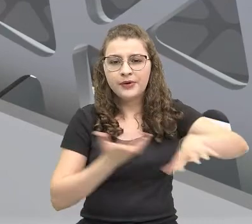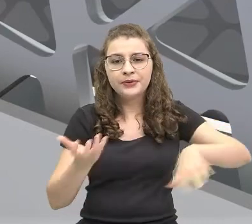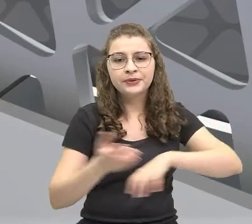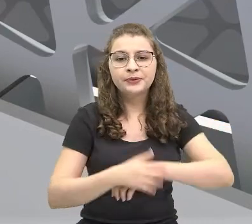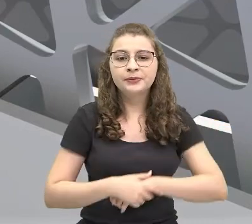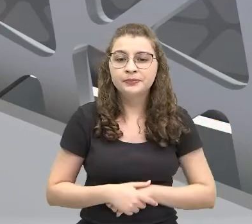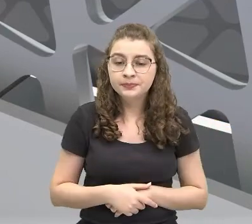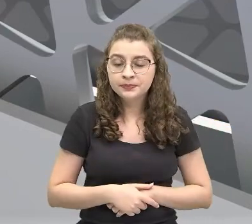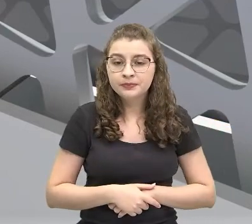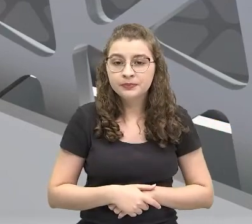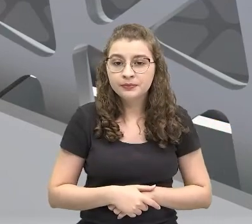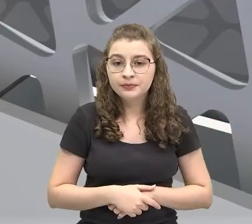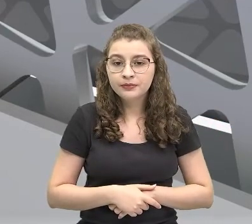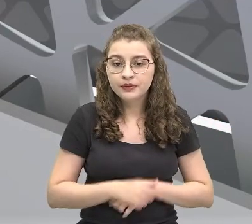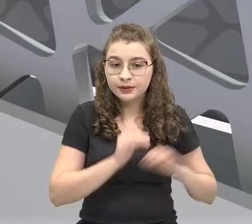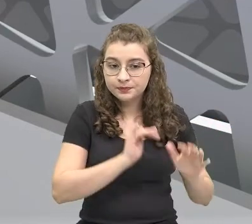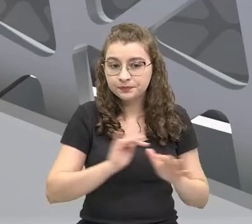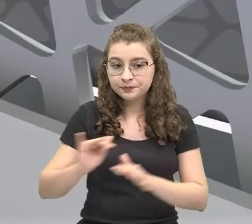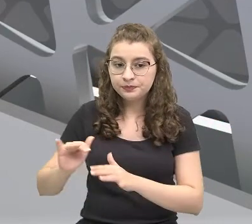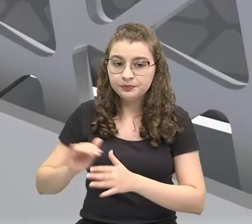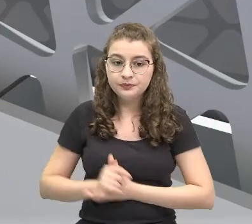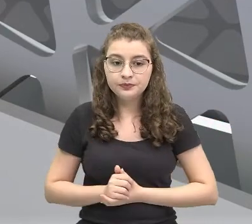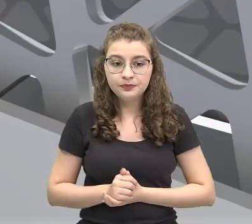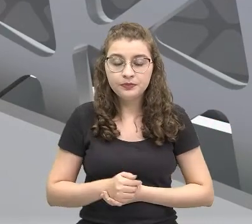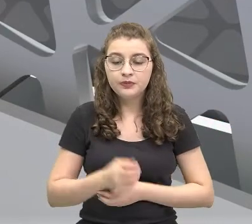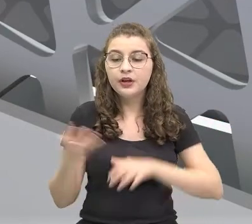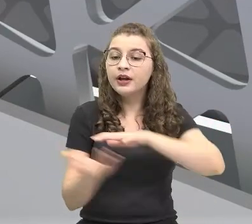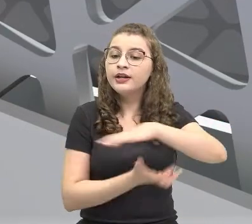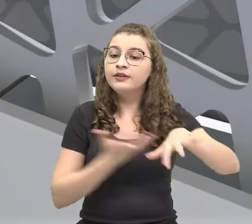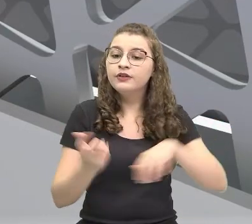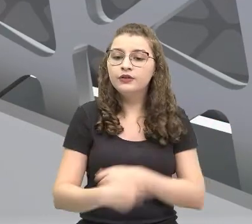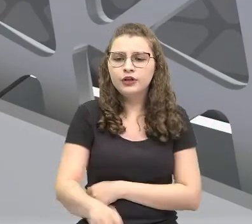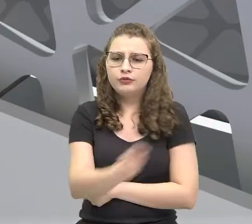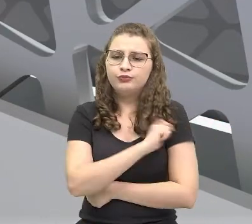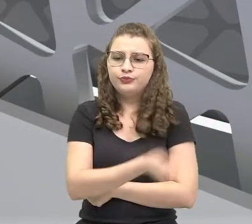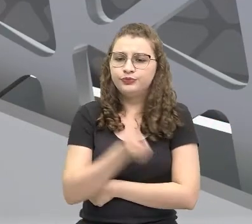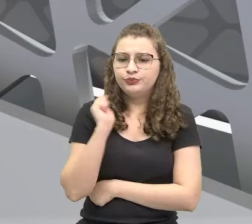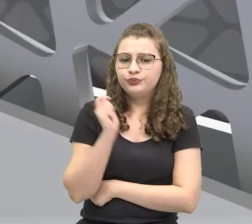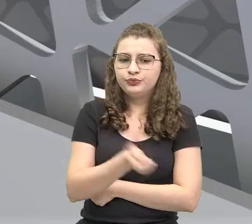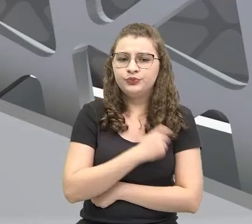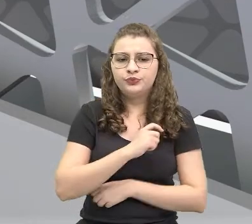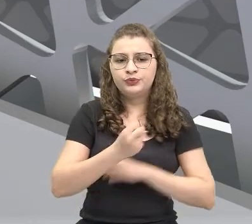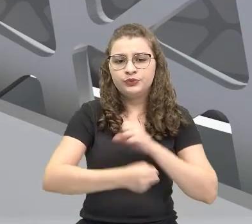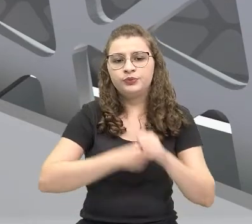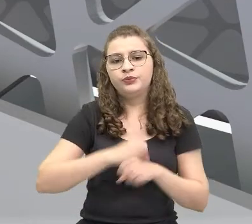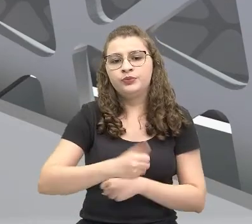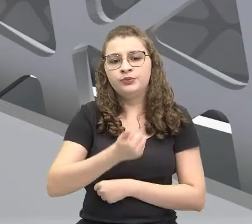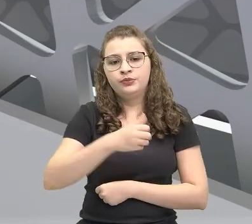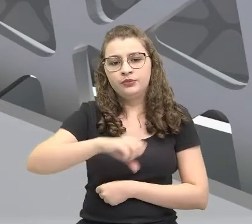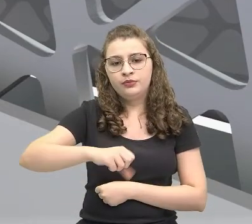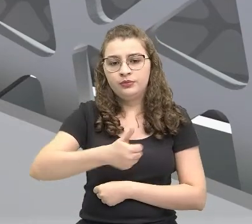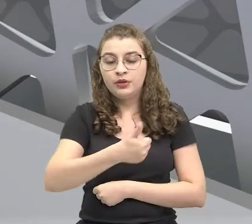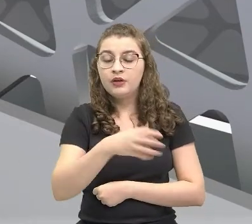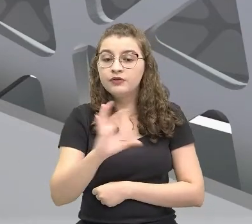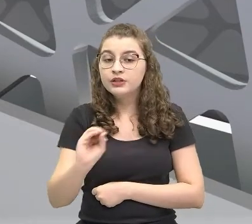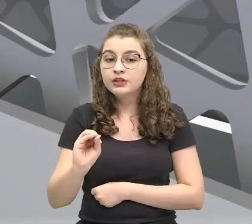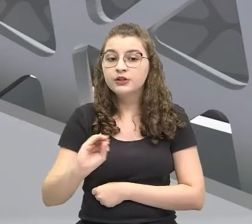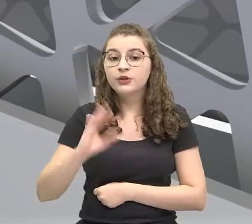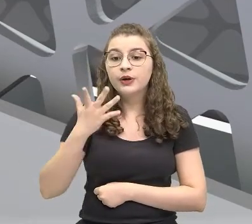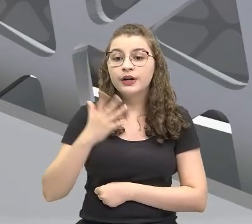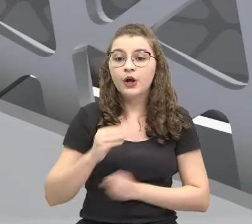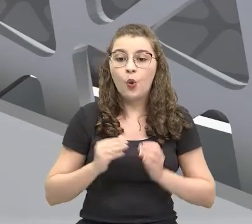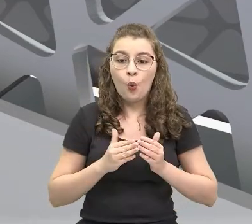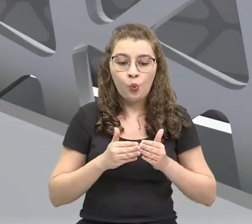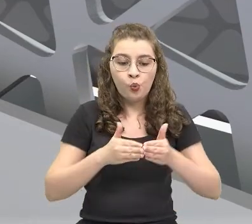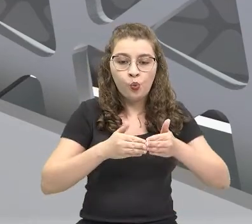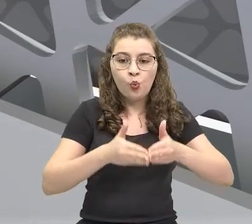cidade. Agora a gente vai falar da revolta da Chibata. A revolta da Chibata está ligada aos